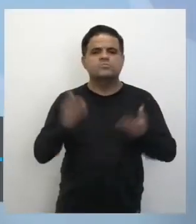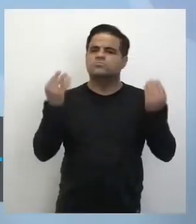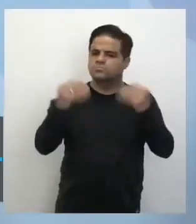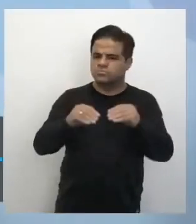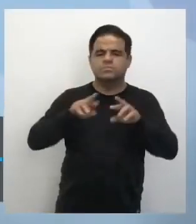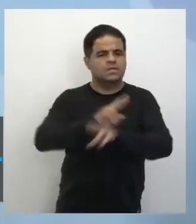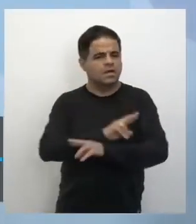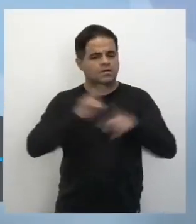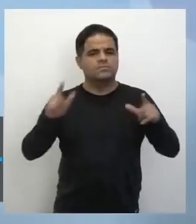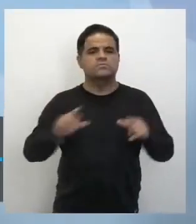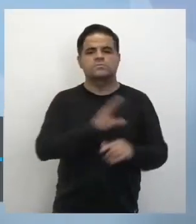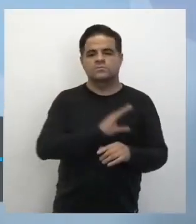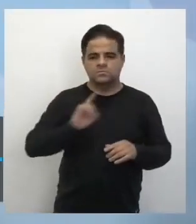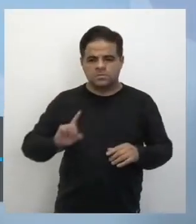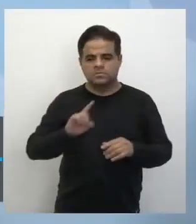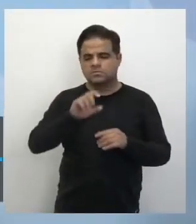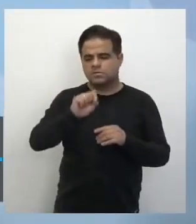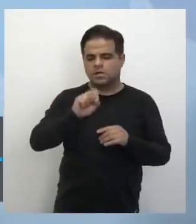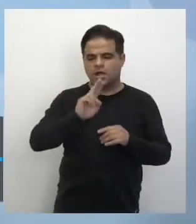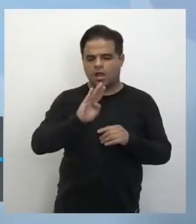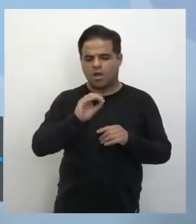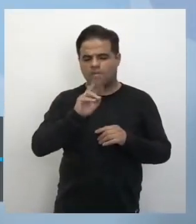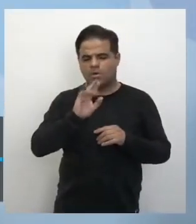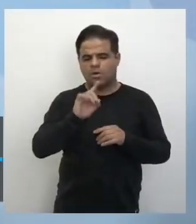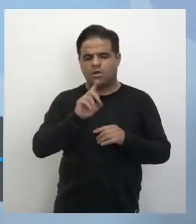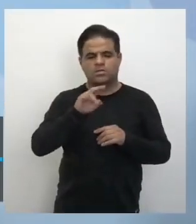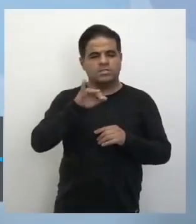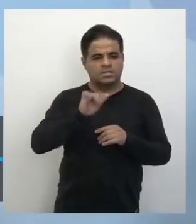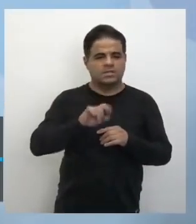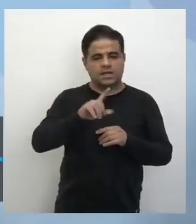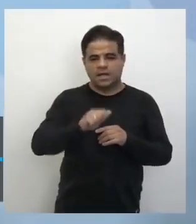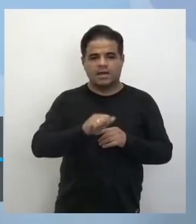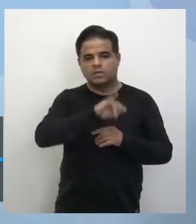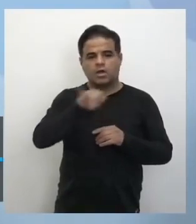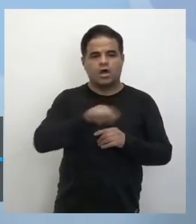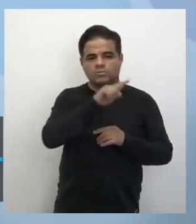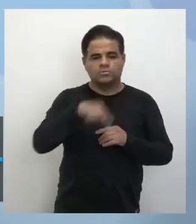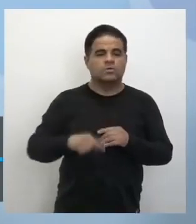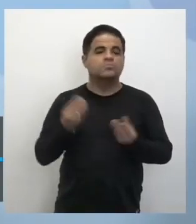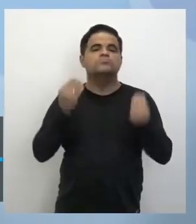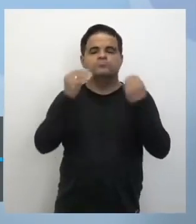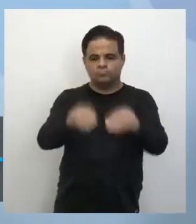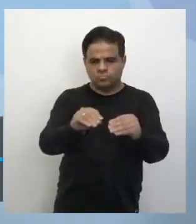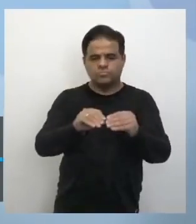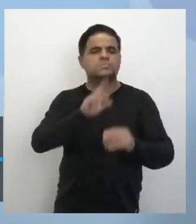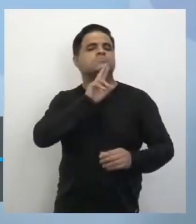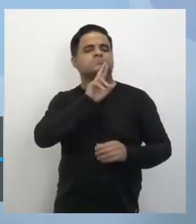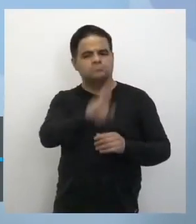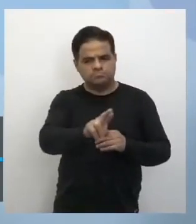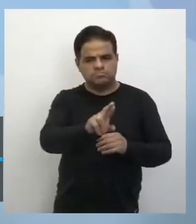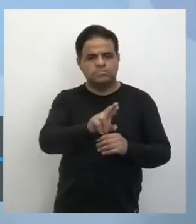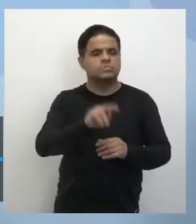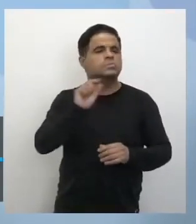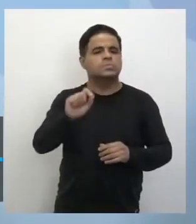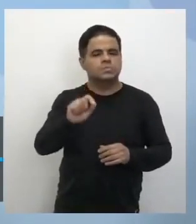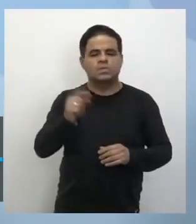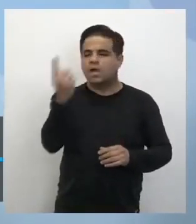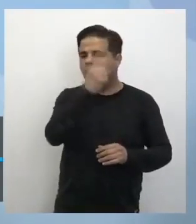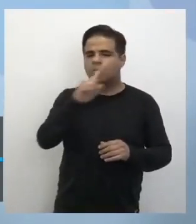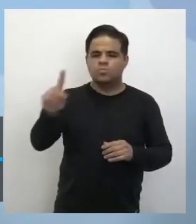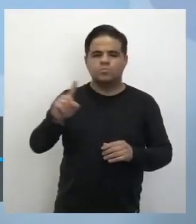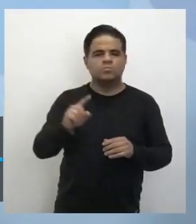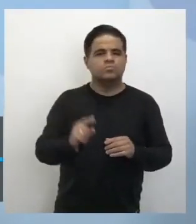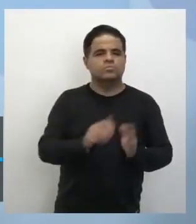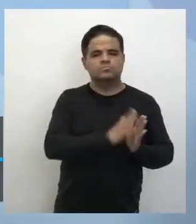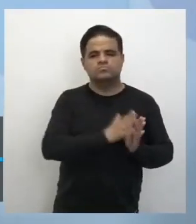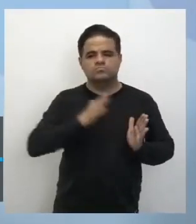a diferença de coordenada e subordinada, e o aluno João monta e responde o seguinte, a última